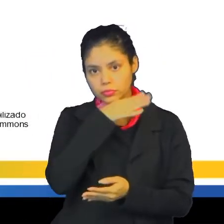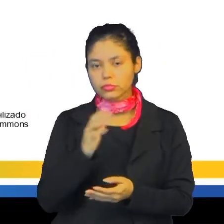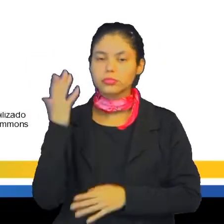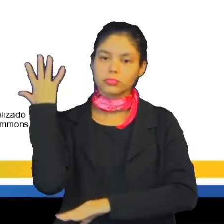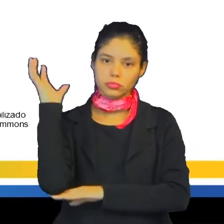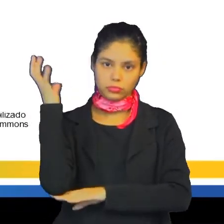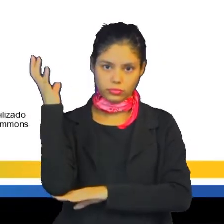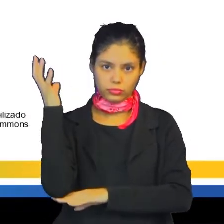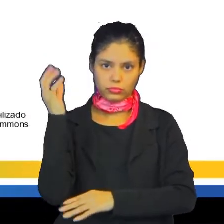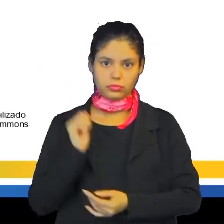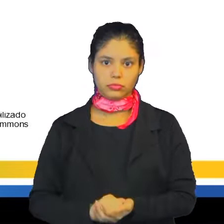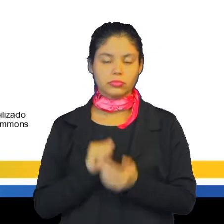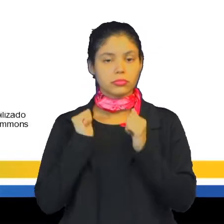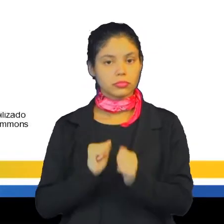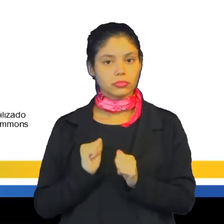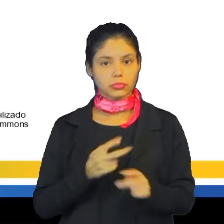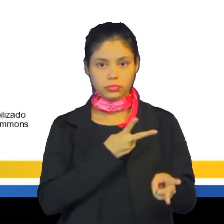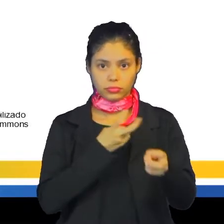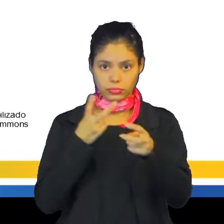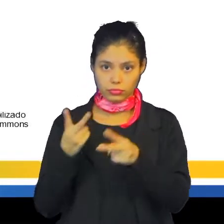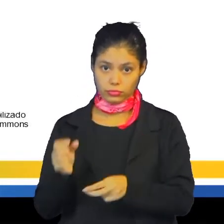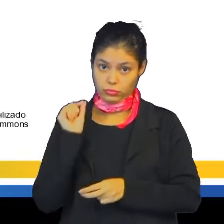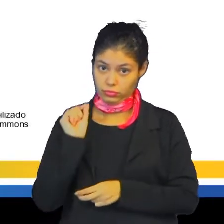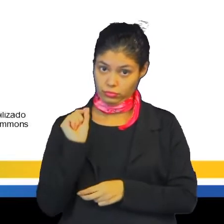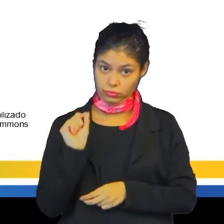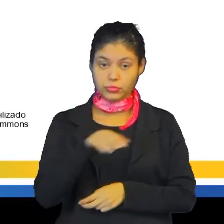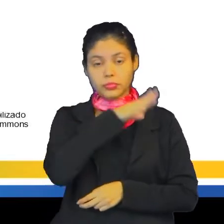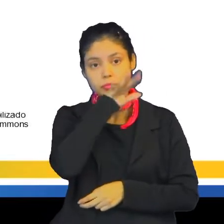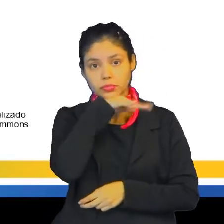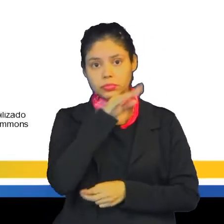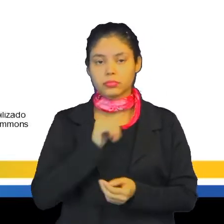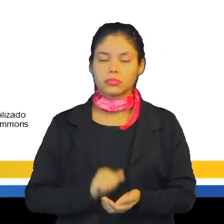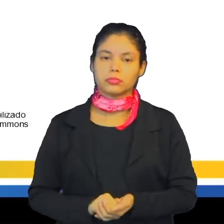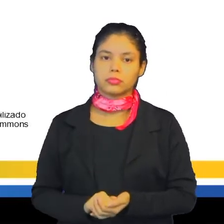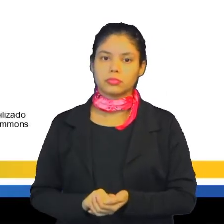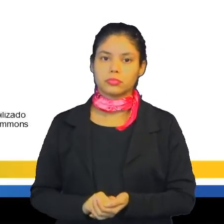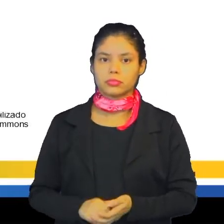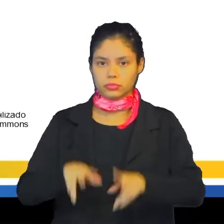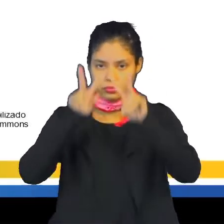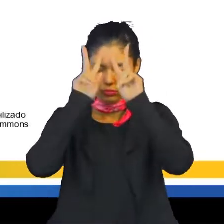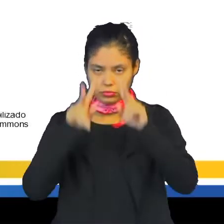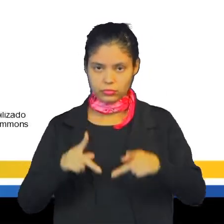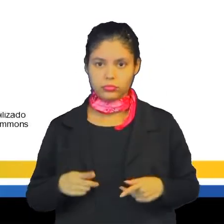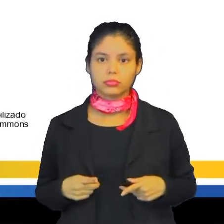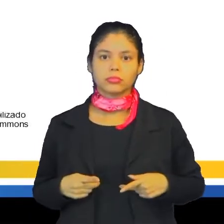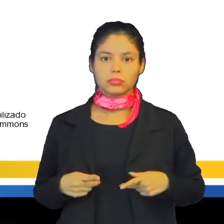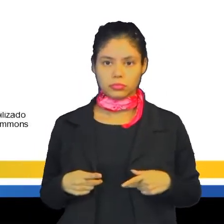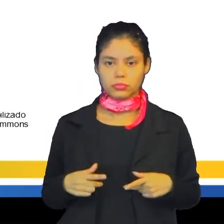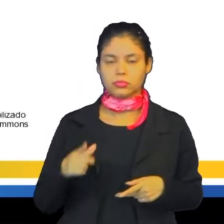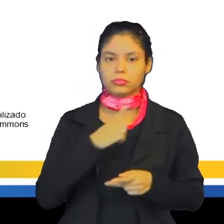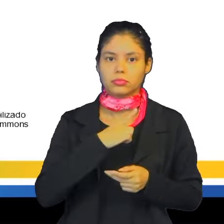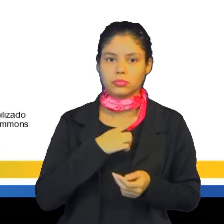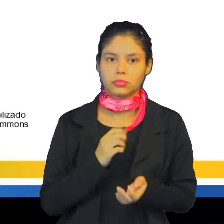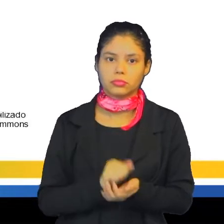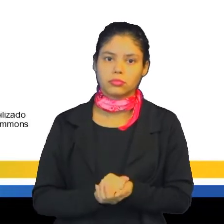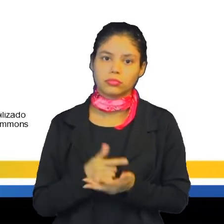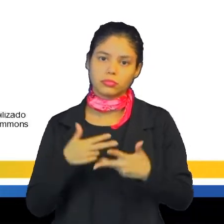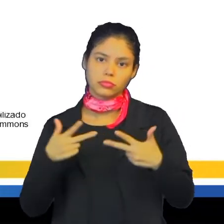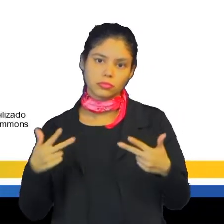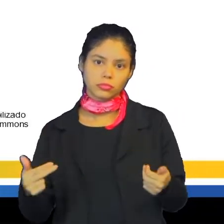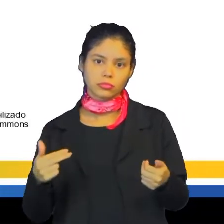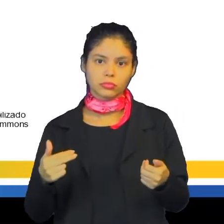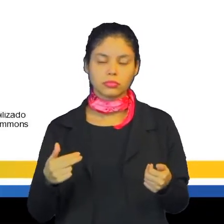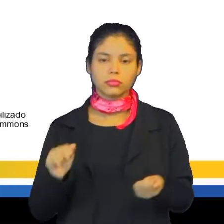com o vegetal. Nós podemos observar que nos animais, usando o exemplo do ser humano, existe aí uma coisa chamada